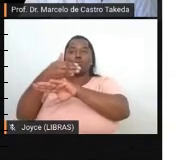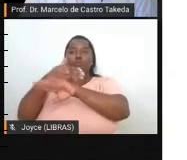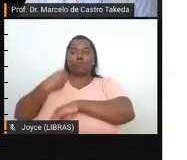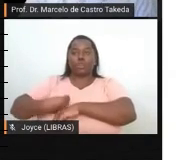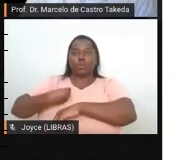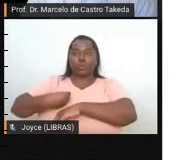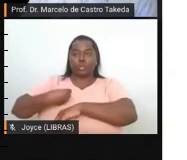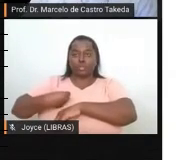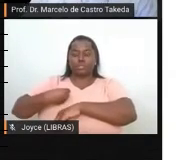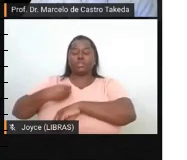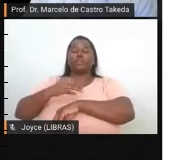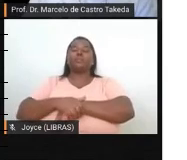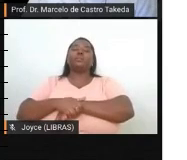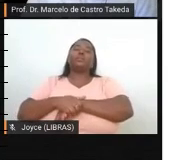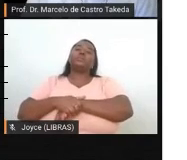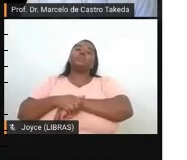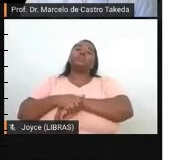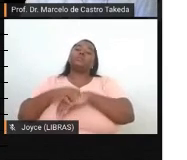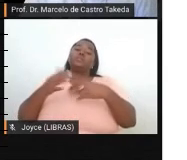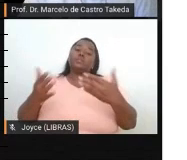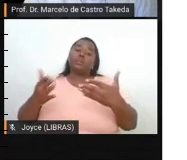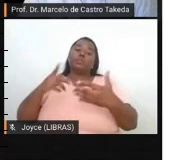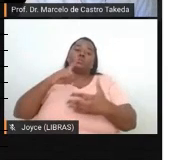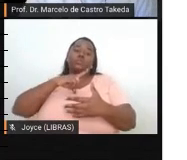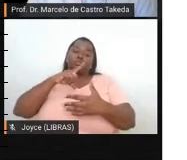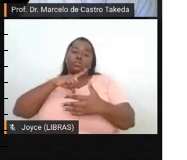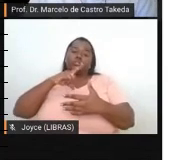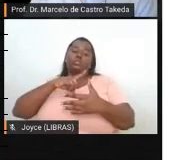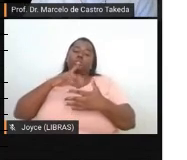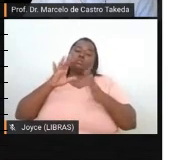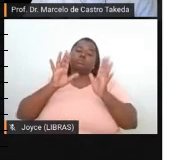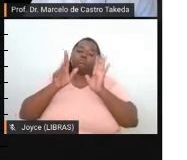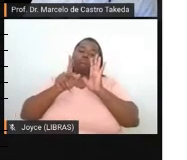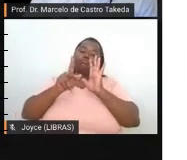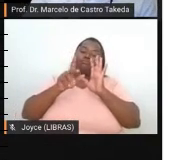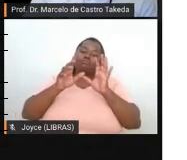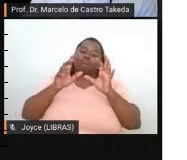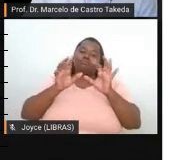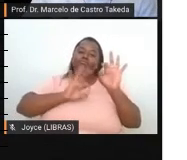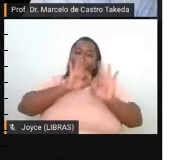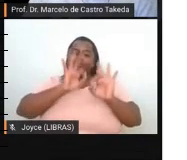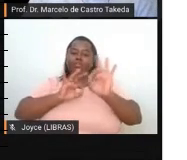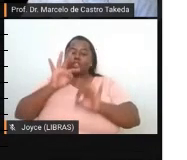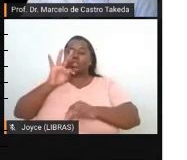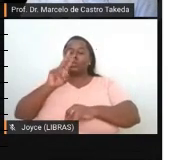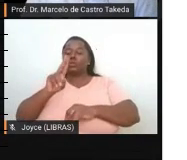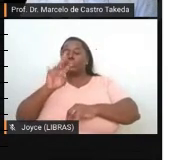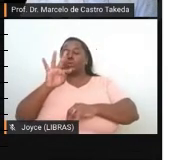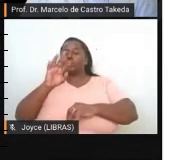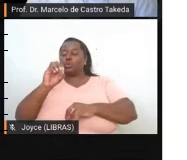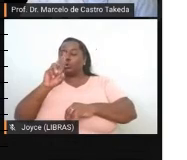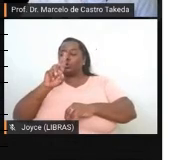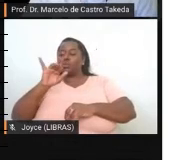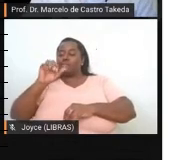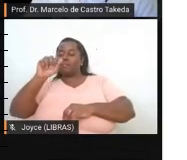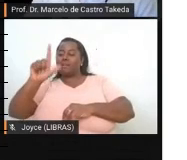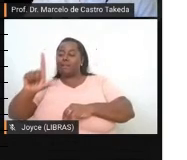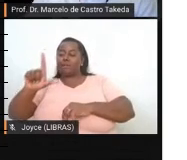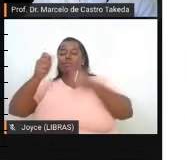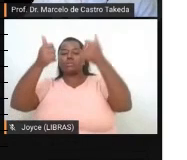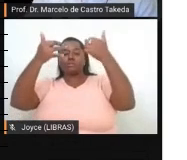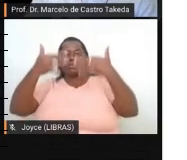aí, pudesse pedir para o pessoal fazer um tutorial para a gente que mesmo pudesse configurar essa